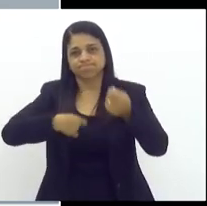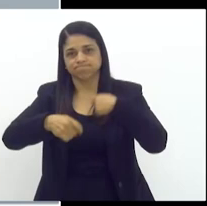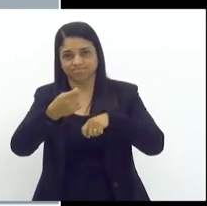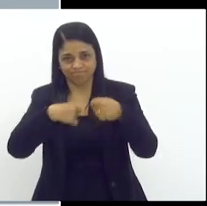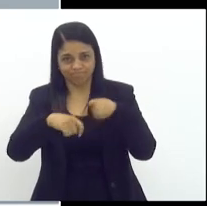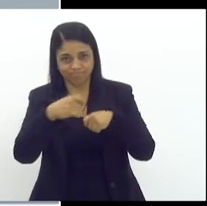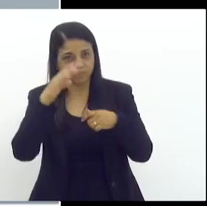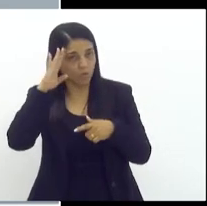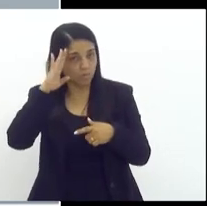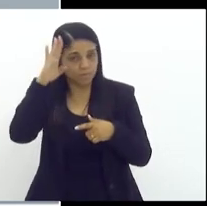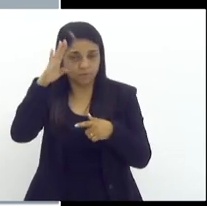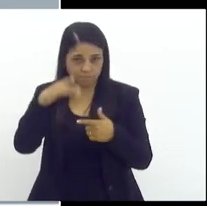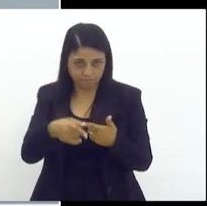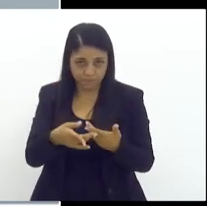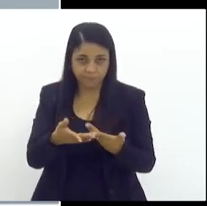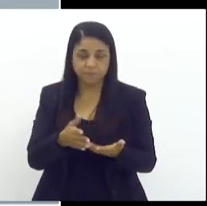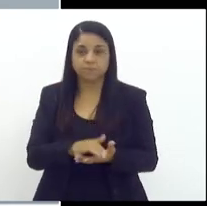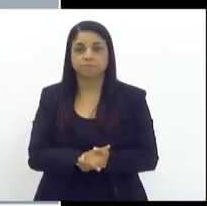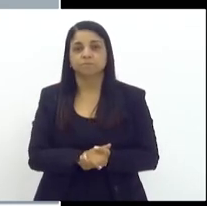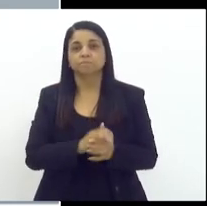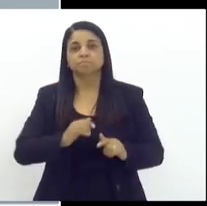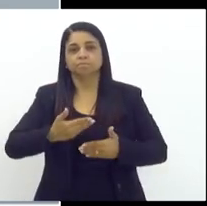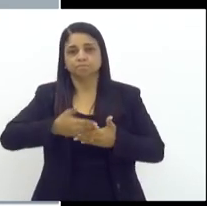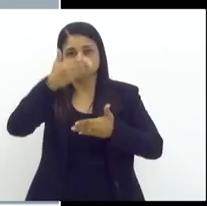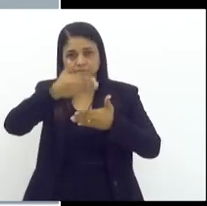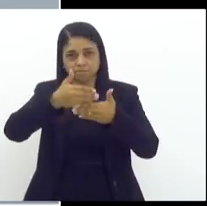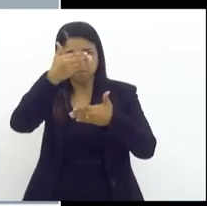é o princípio na neutralidade próximo